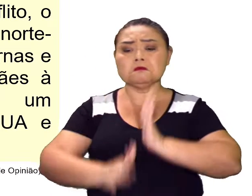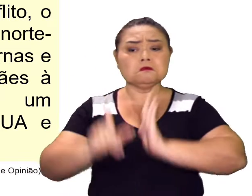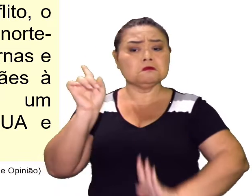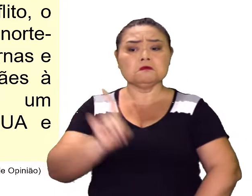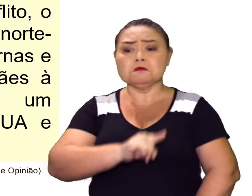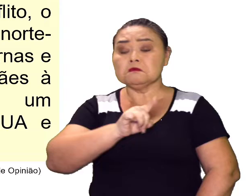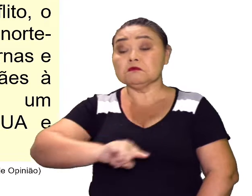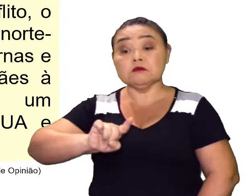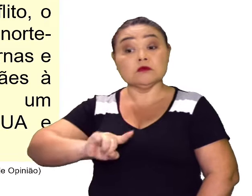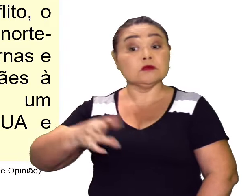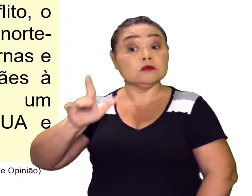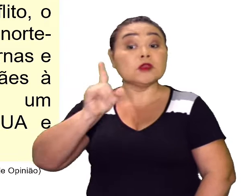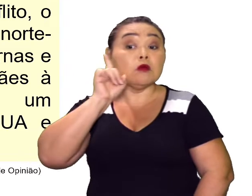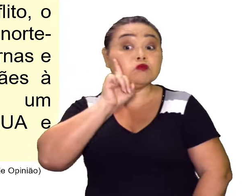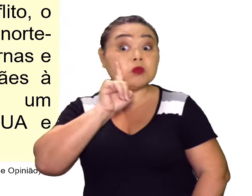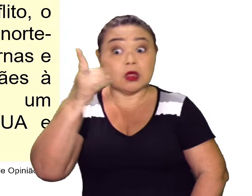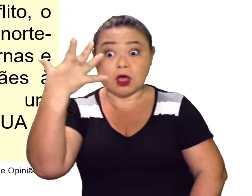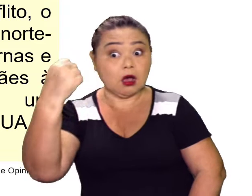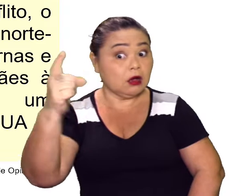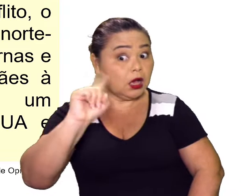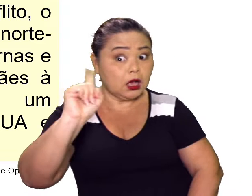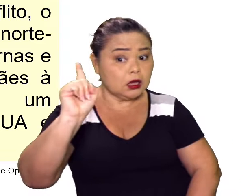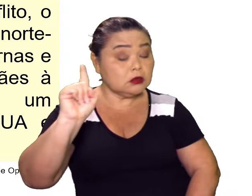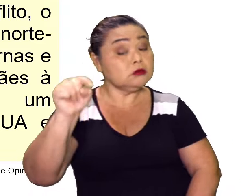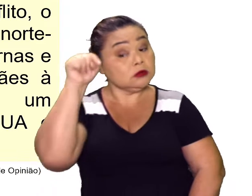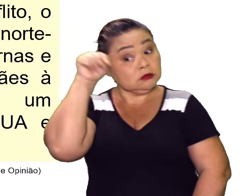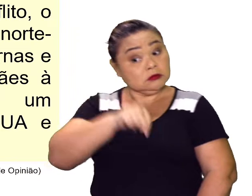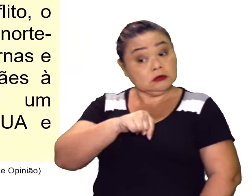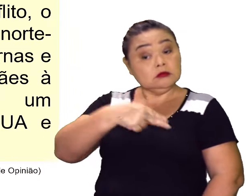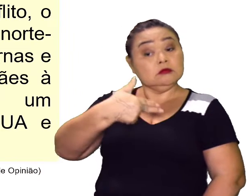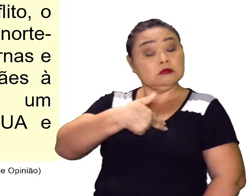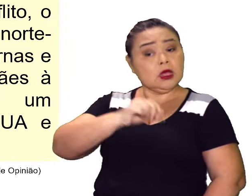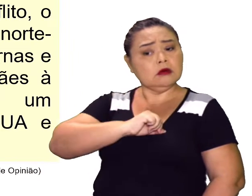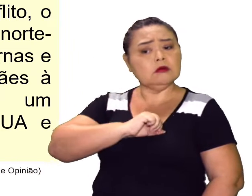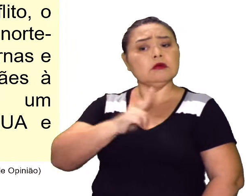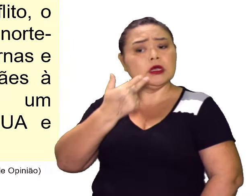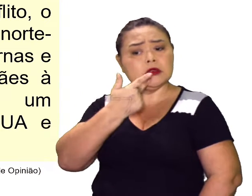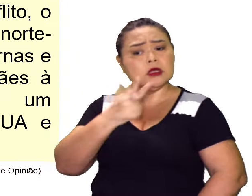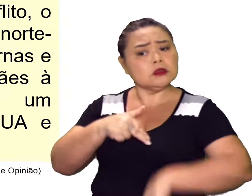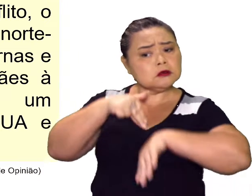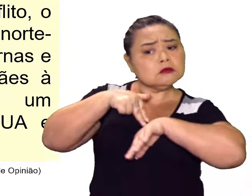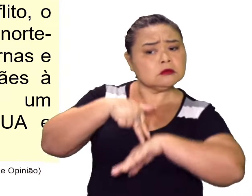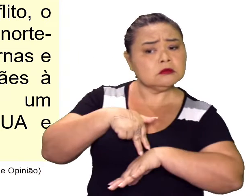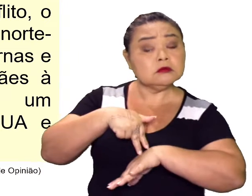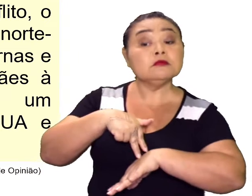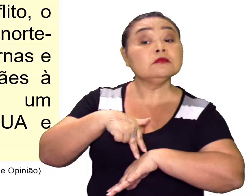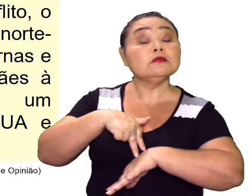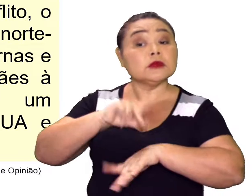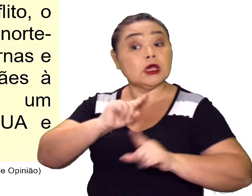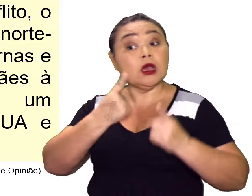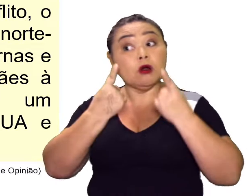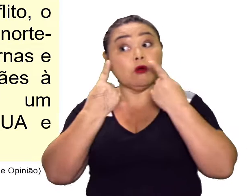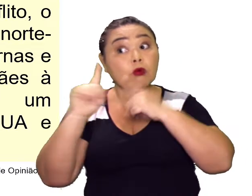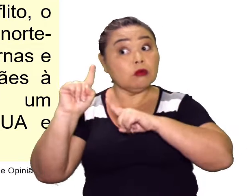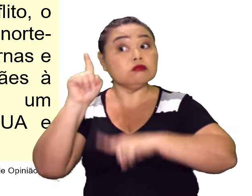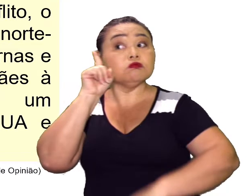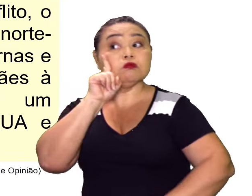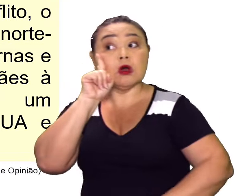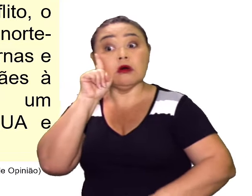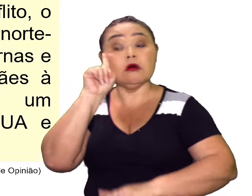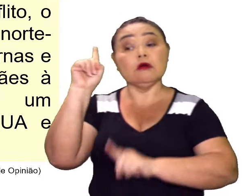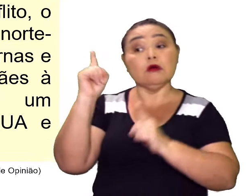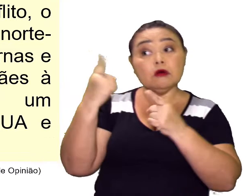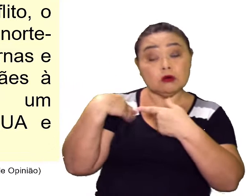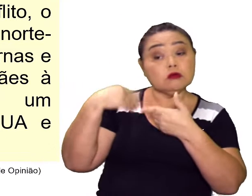não vamos aceitar não, vocês vão ter que se posicionar, e o posicionamento de vocês é contra os Estados Unidos ou